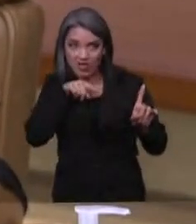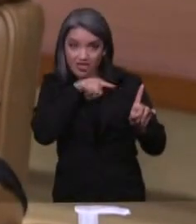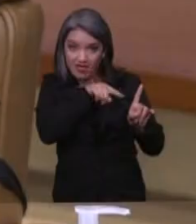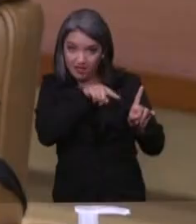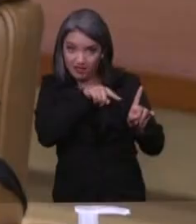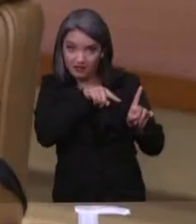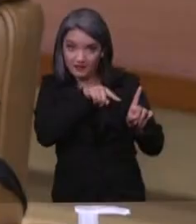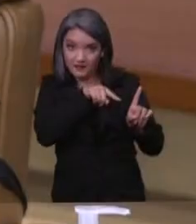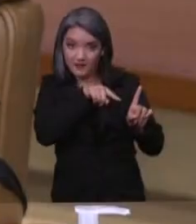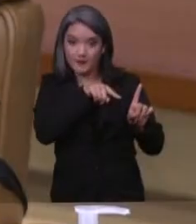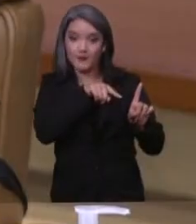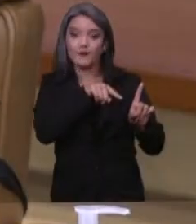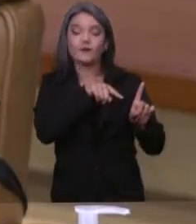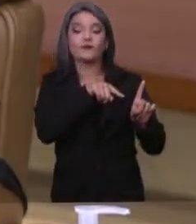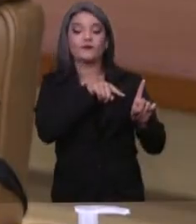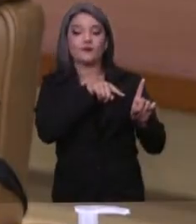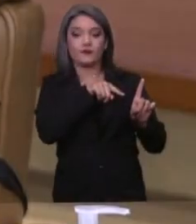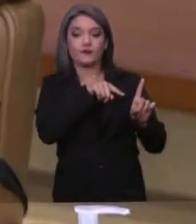Em relação a esse réu,